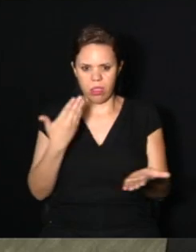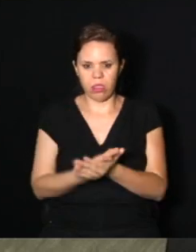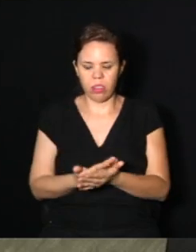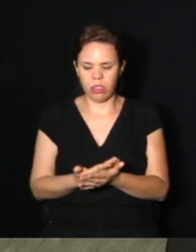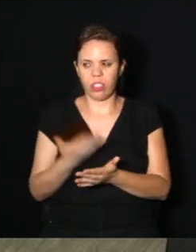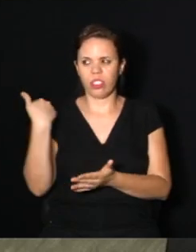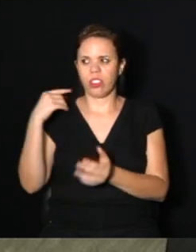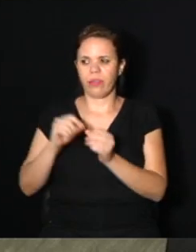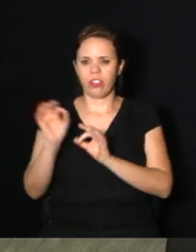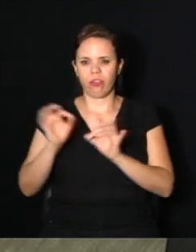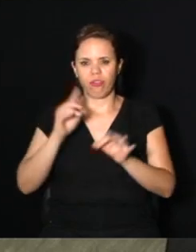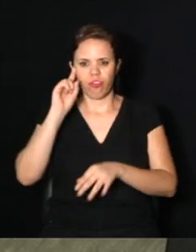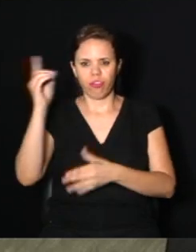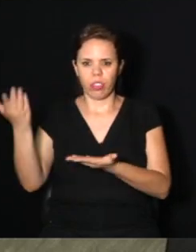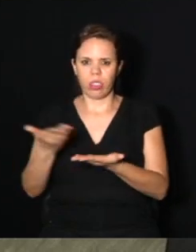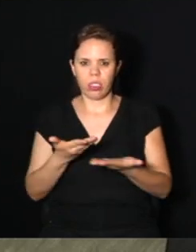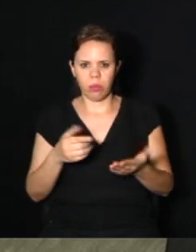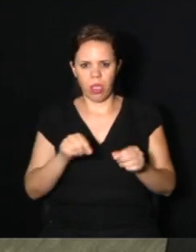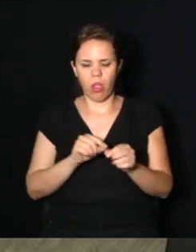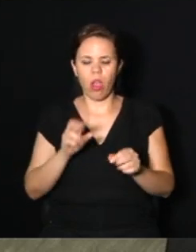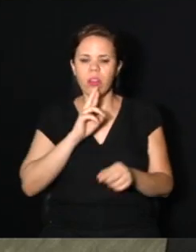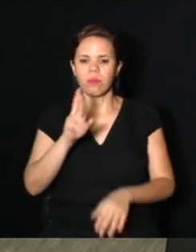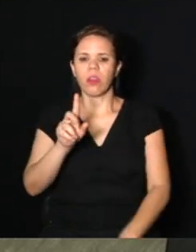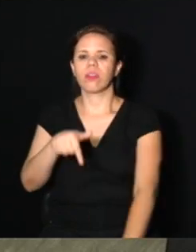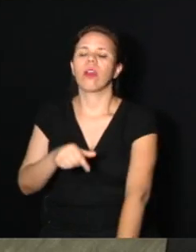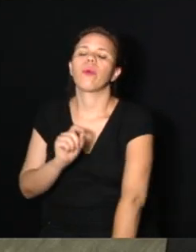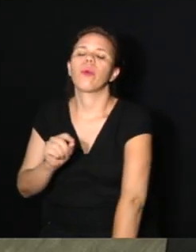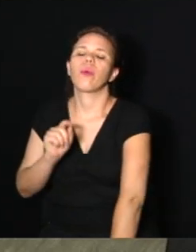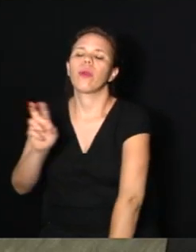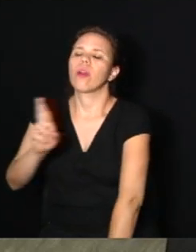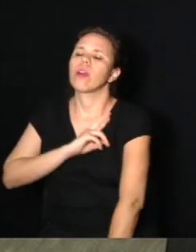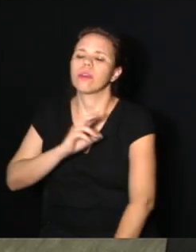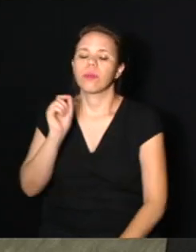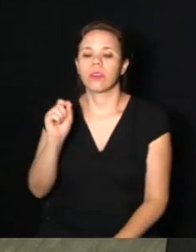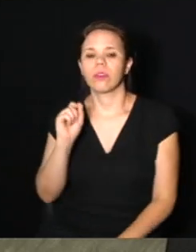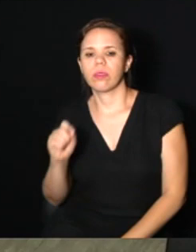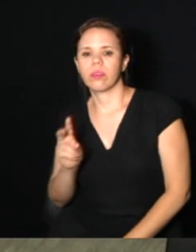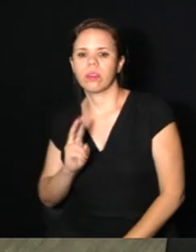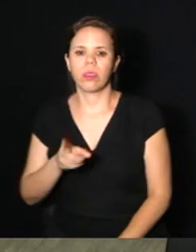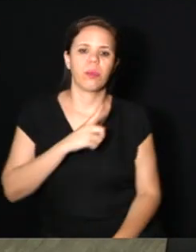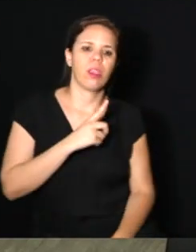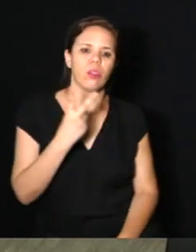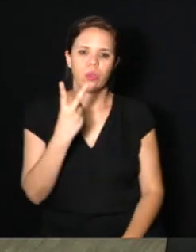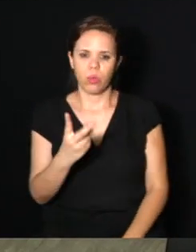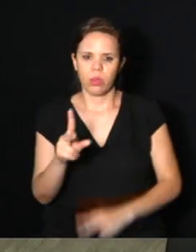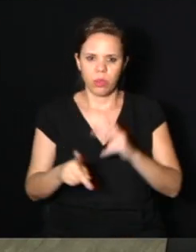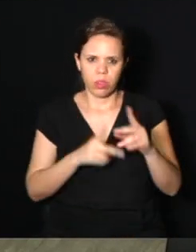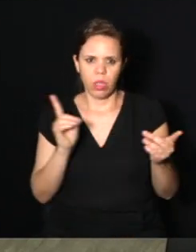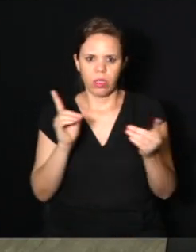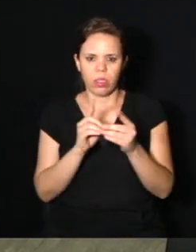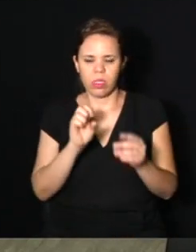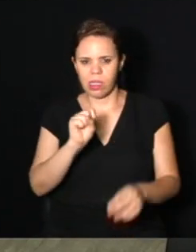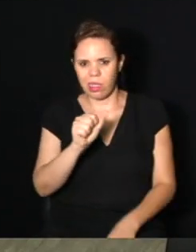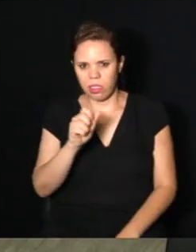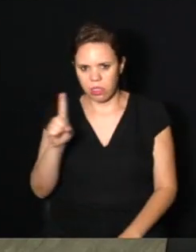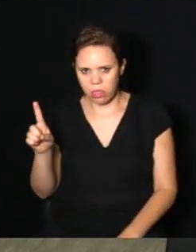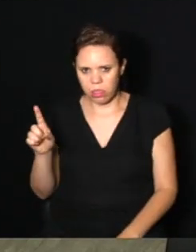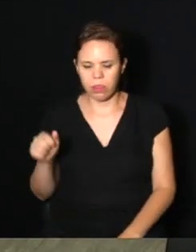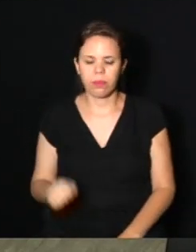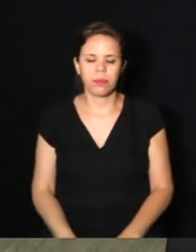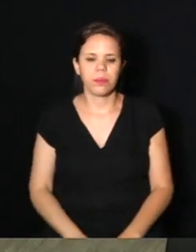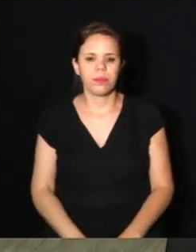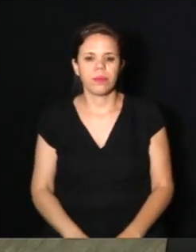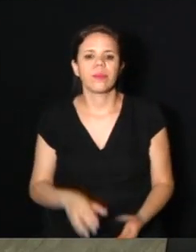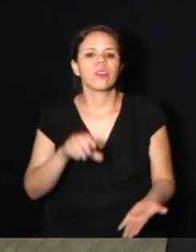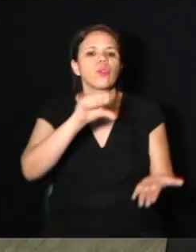dias atrás, e a resposta é exatamente essa, né, que há 102 pacientes em atendimento pelo SAD, que o setor